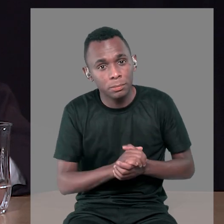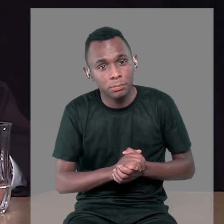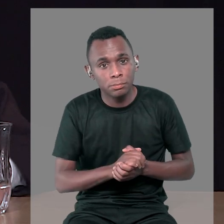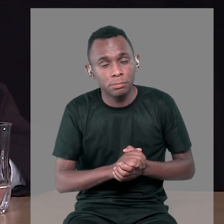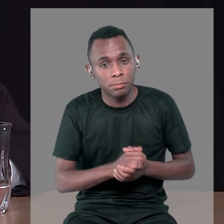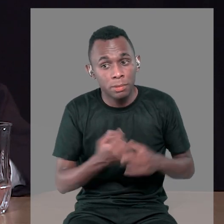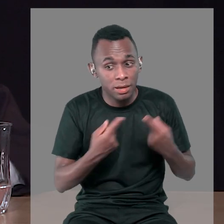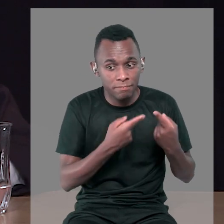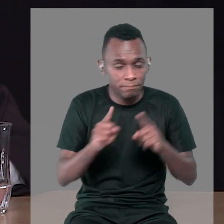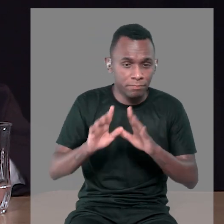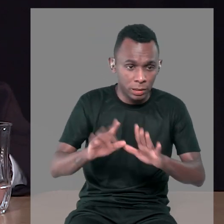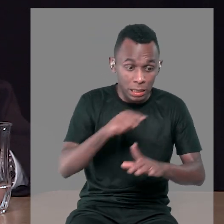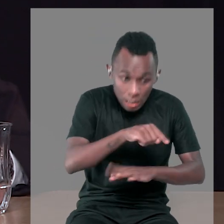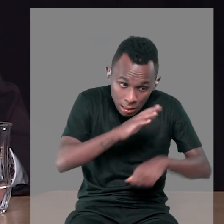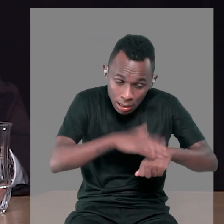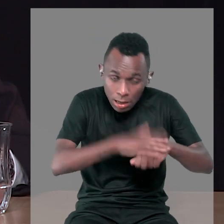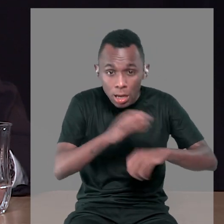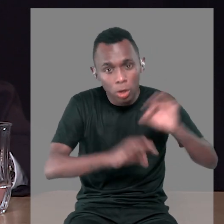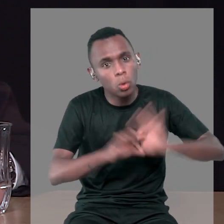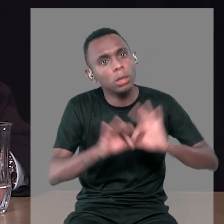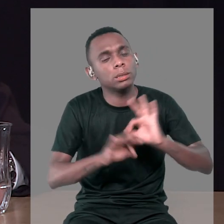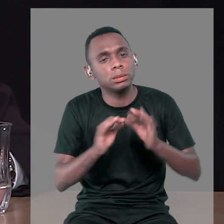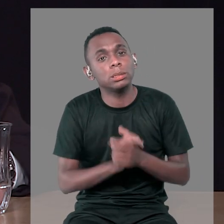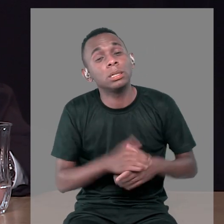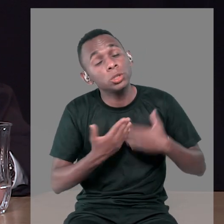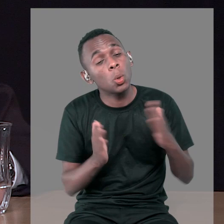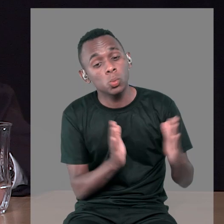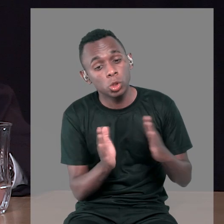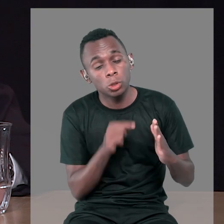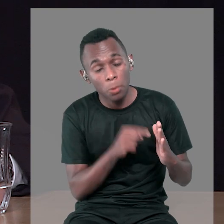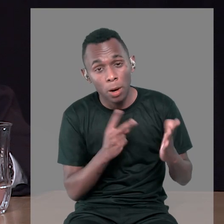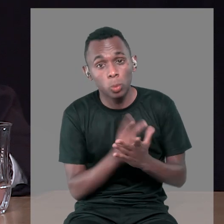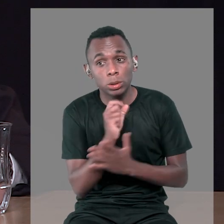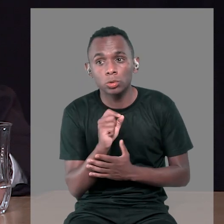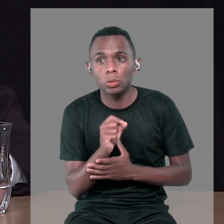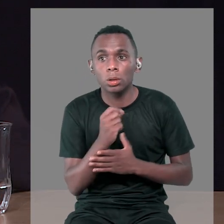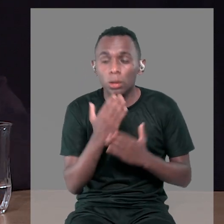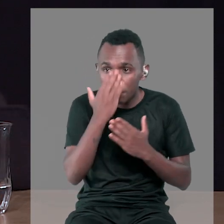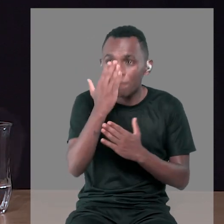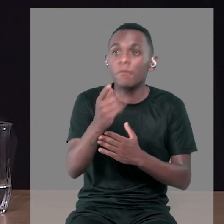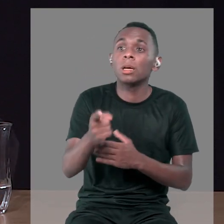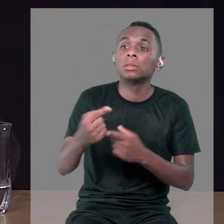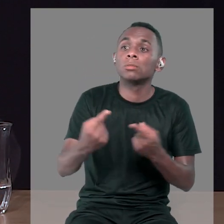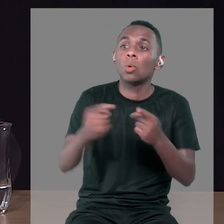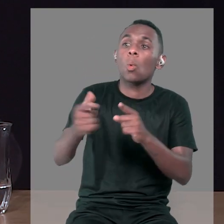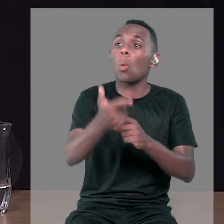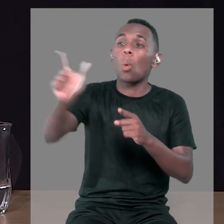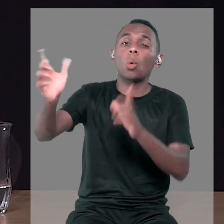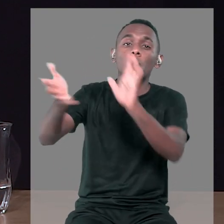Ele é o organizador mesmo. Né? E é nesse momento que ele se depara com essa oposição, porque,